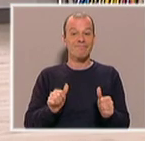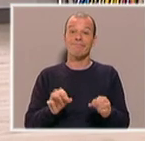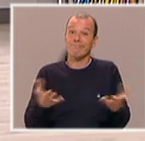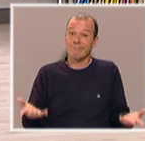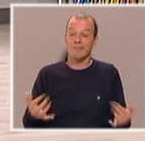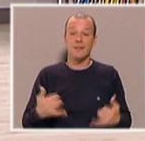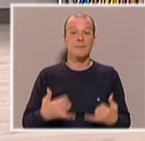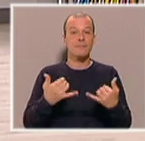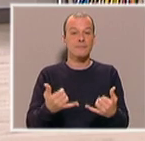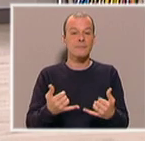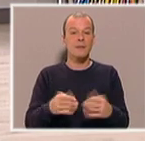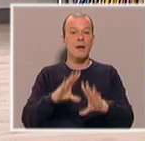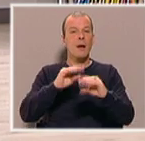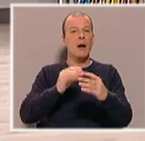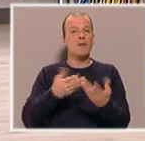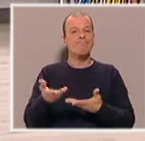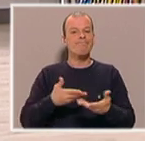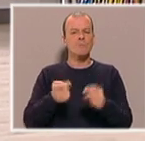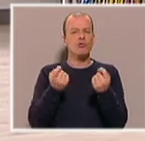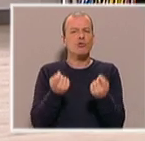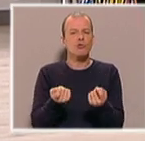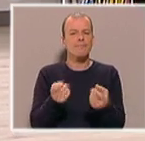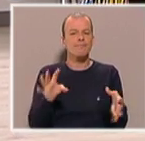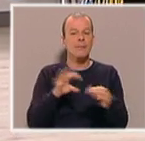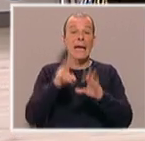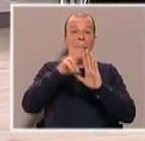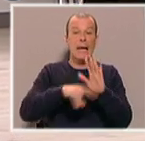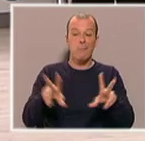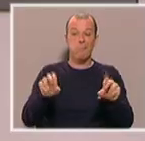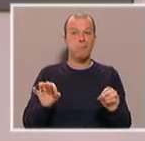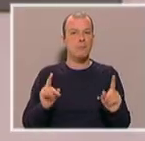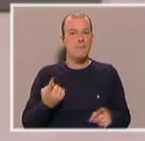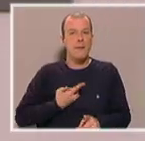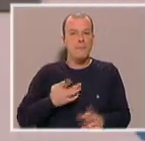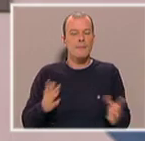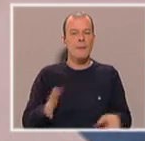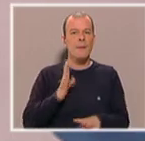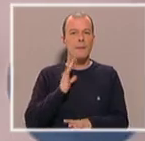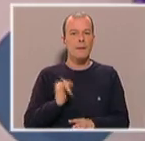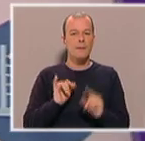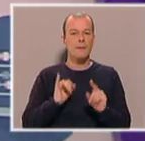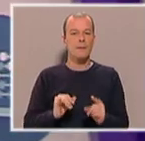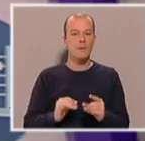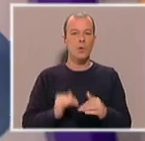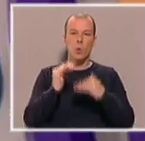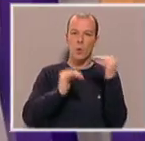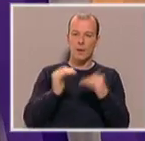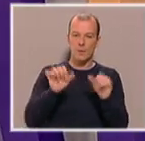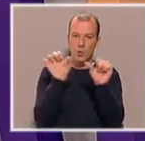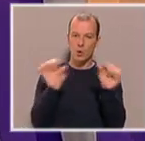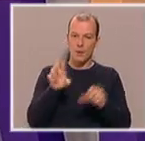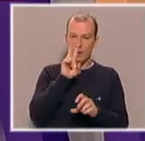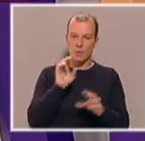posto isto, vamos então falar um pouco sobre que regras de higiene é que devemos ter para manter em equilíbrio o sistema